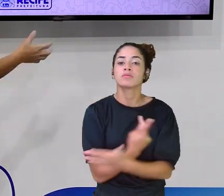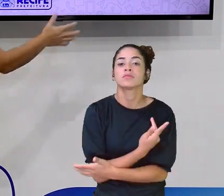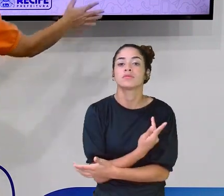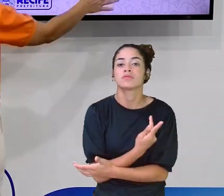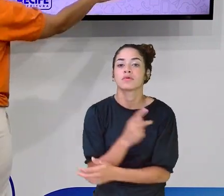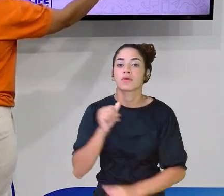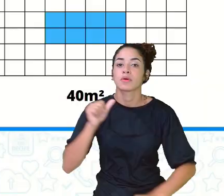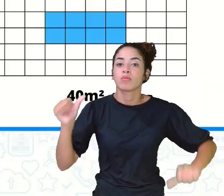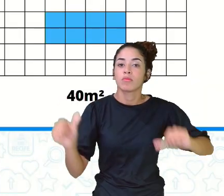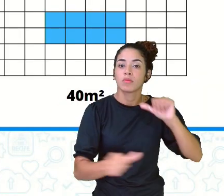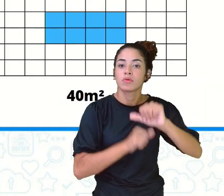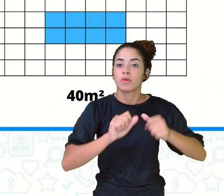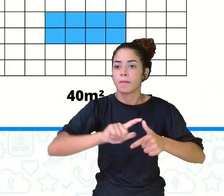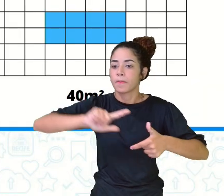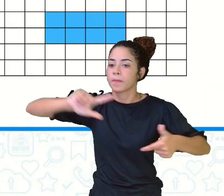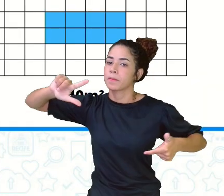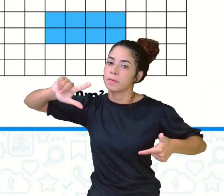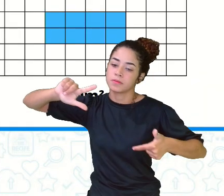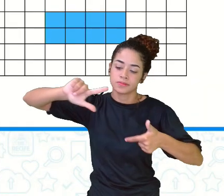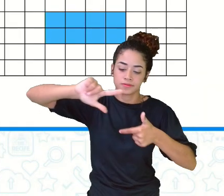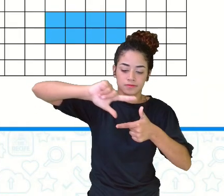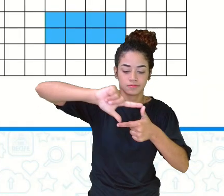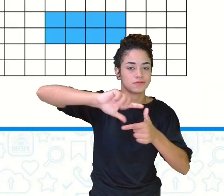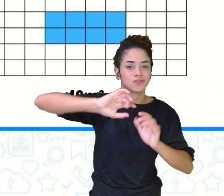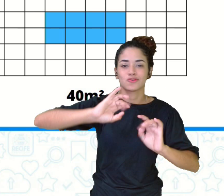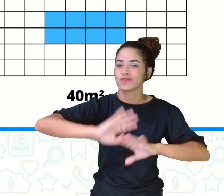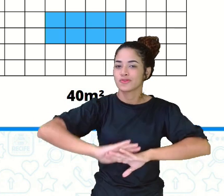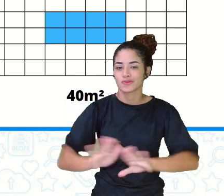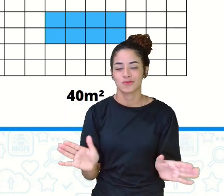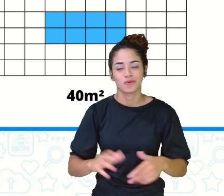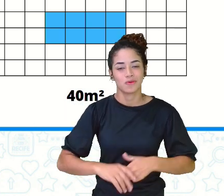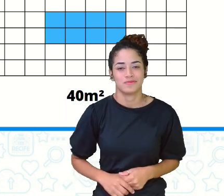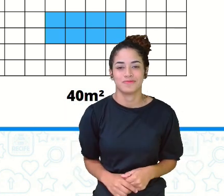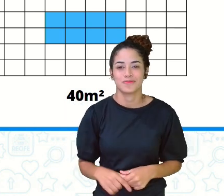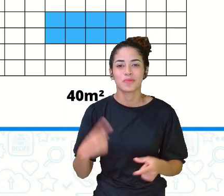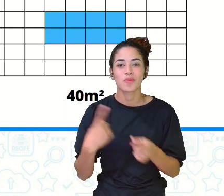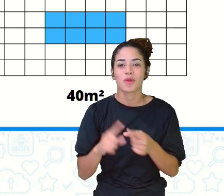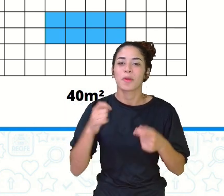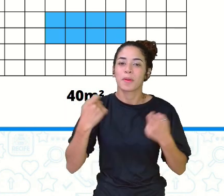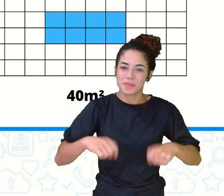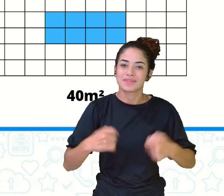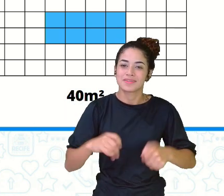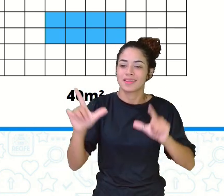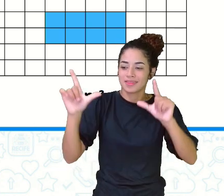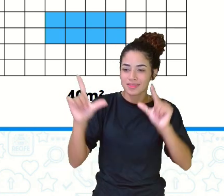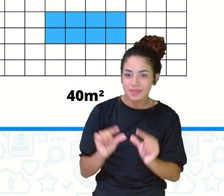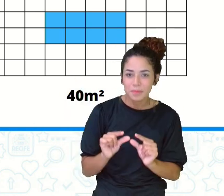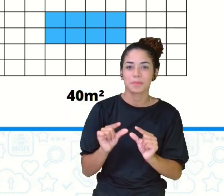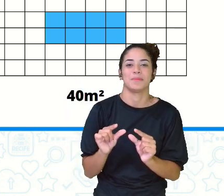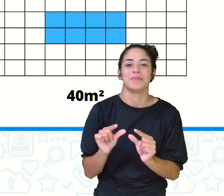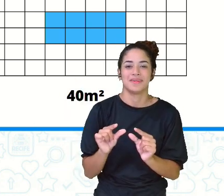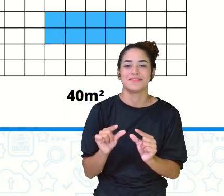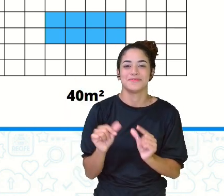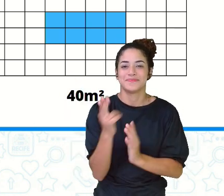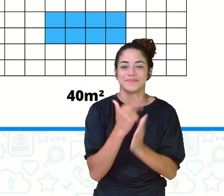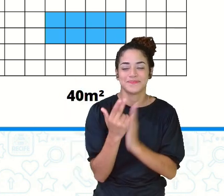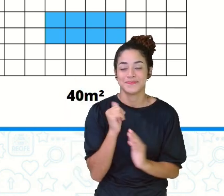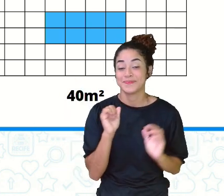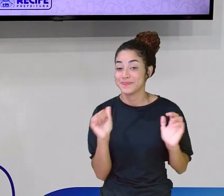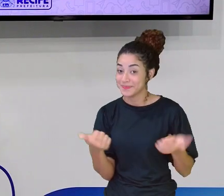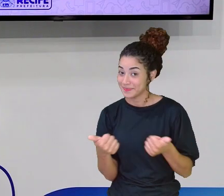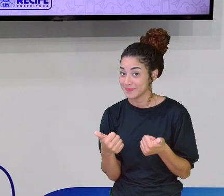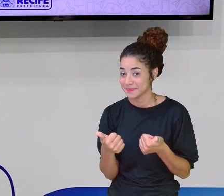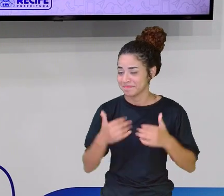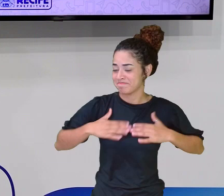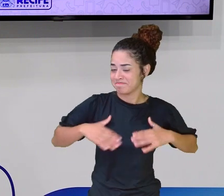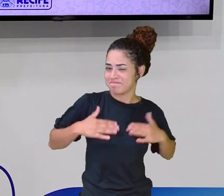mudança da dimensão da figura, já que ela precisou reduzir esse desenho.